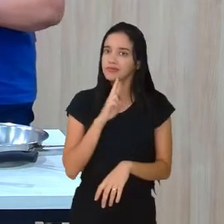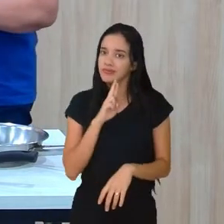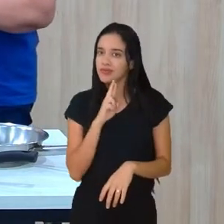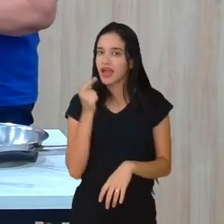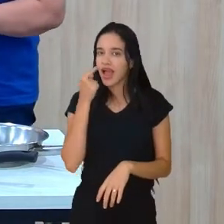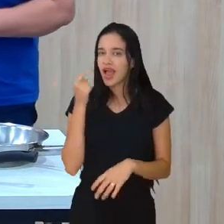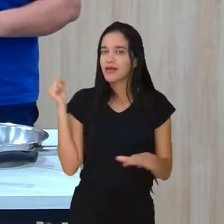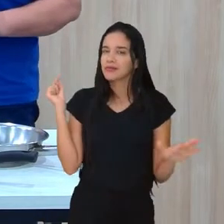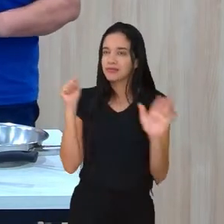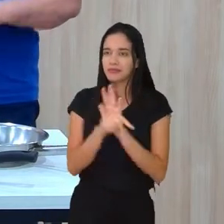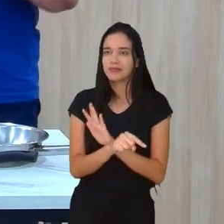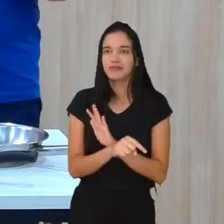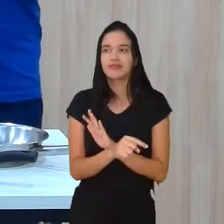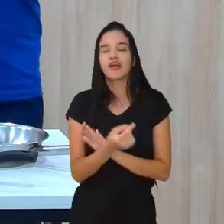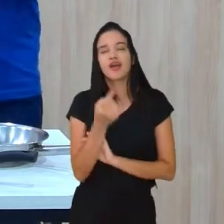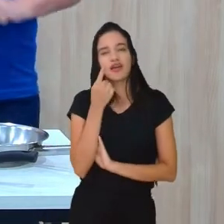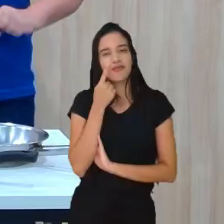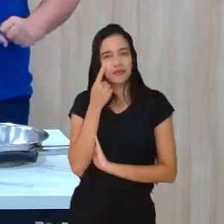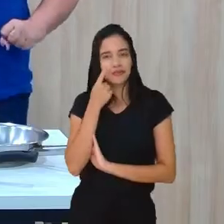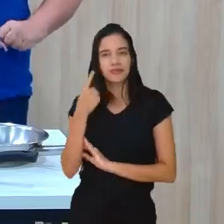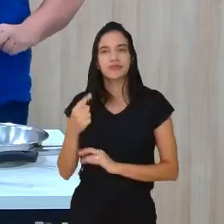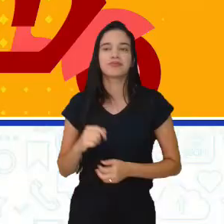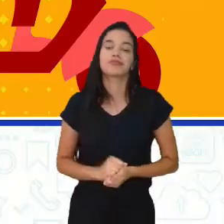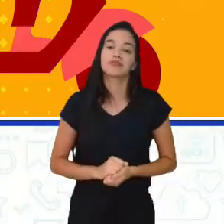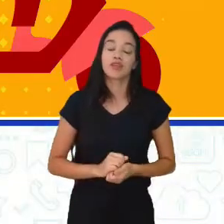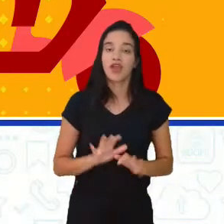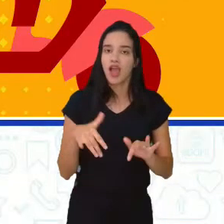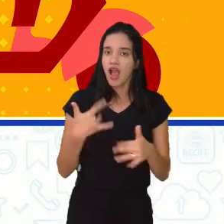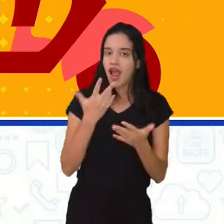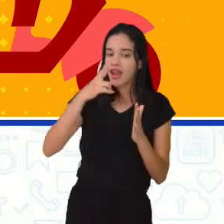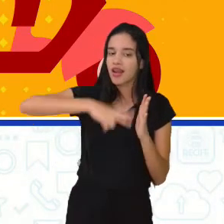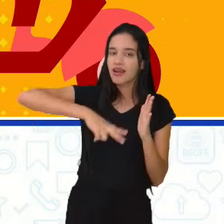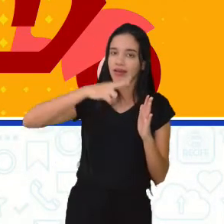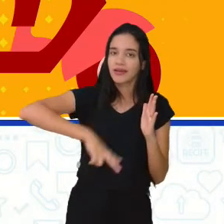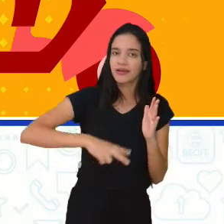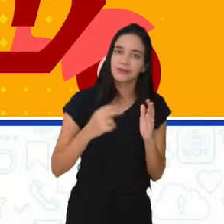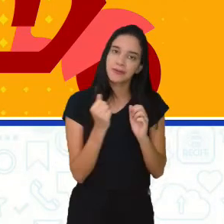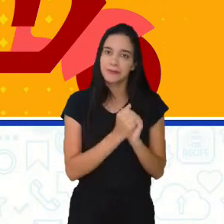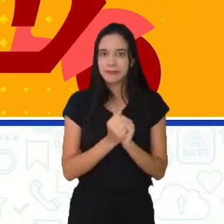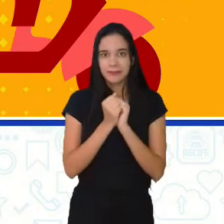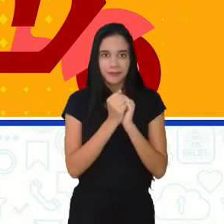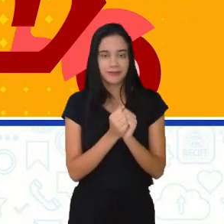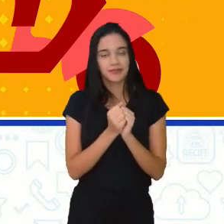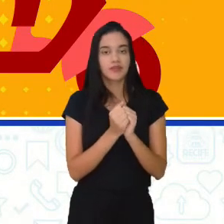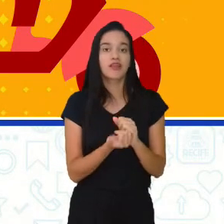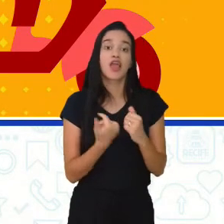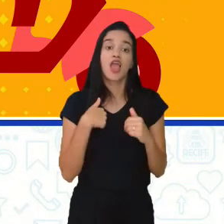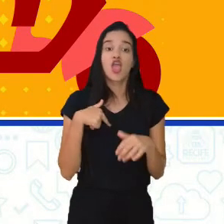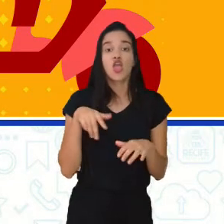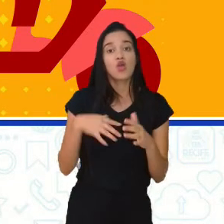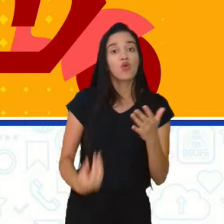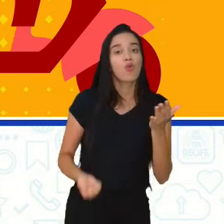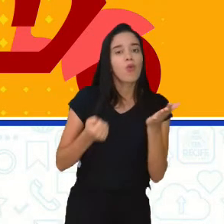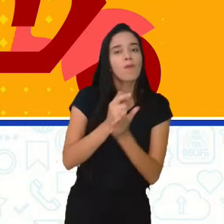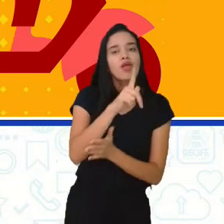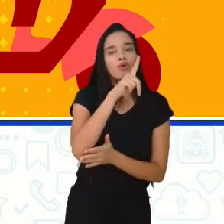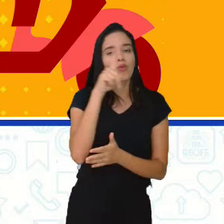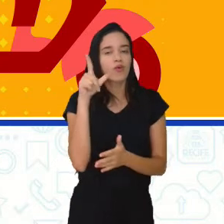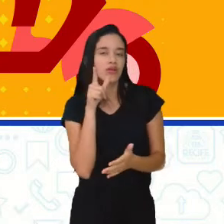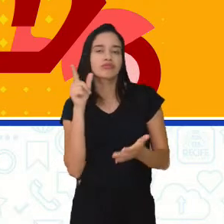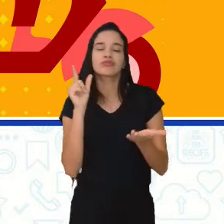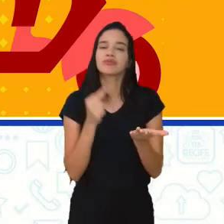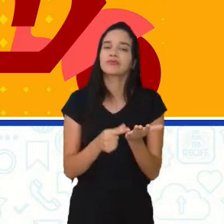esse questionamento. Veja a situação aí, leiam comigo e observe a imagem. Comprei um lanche no